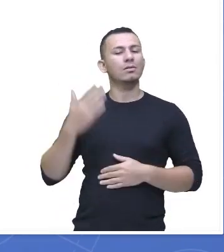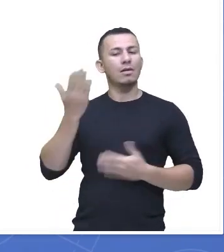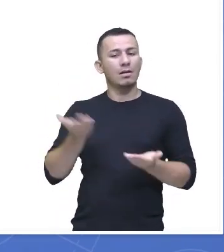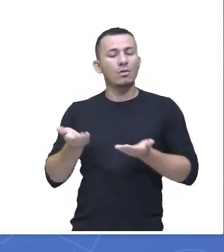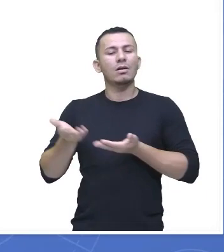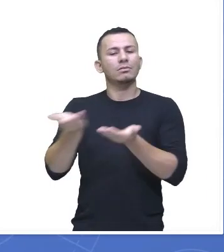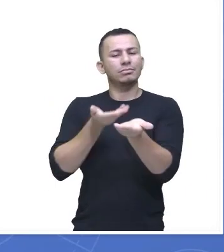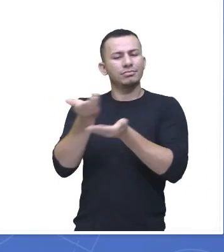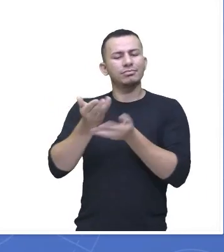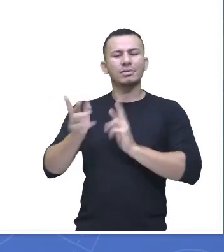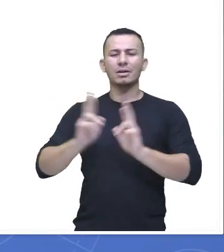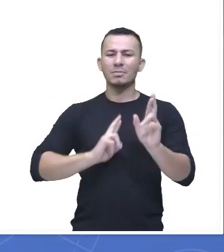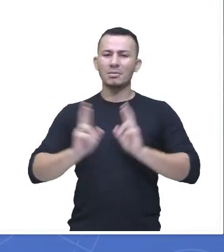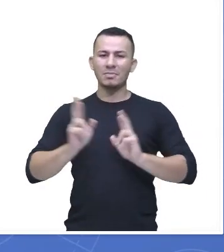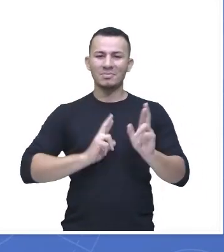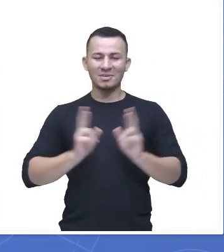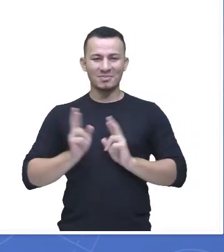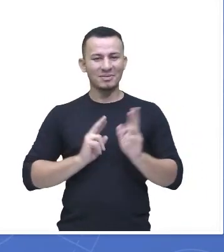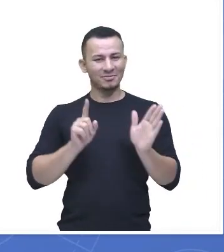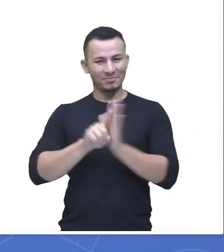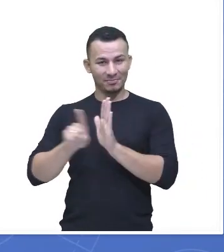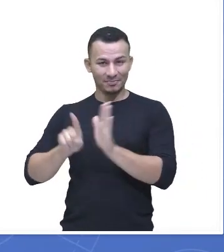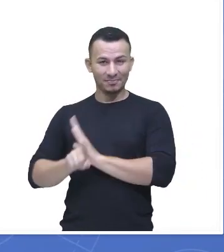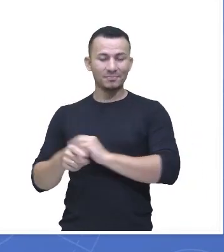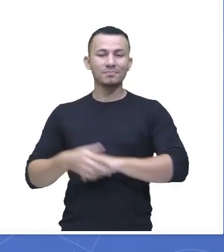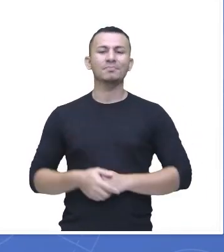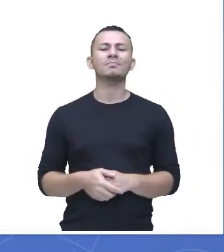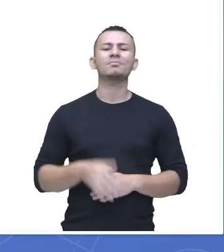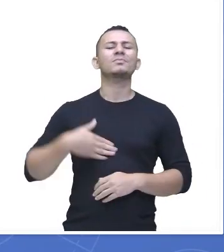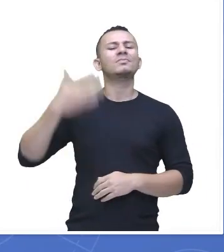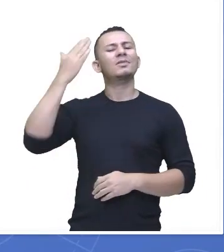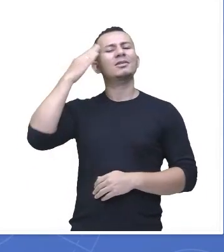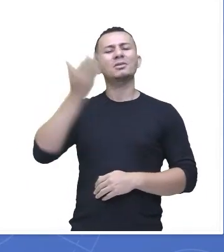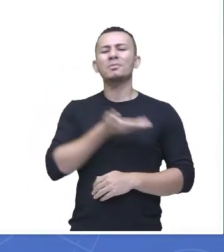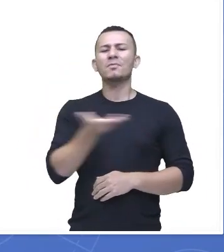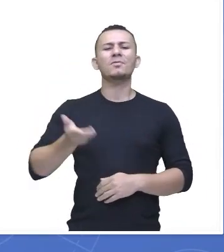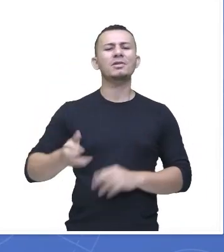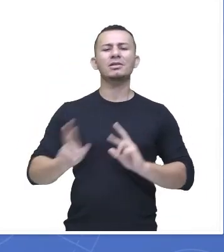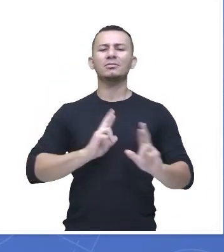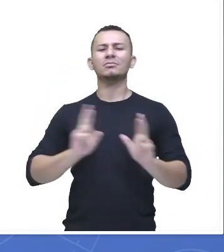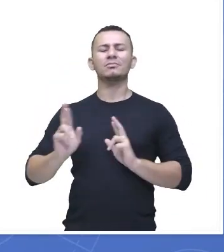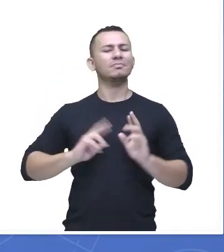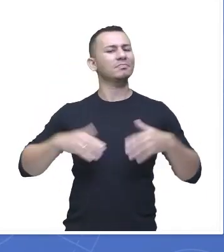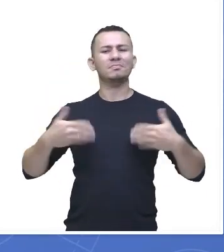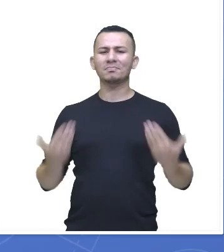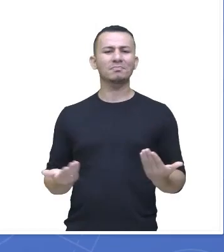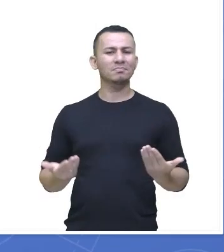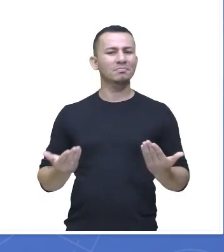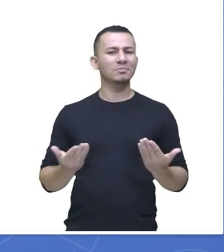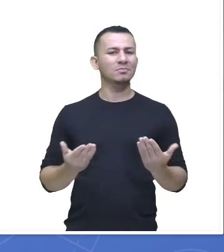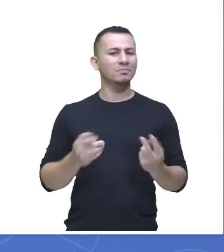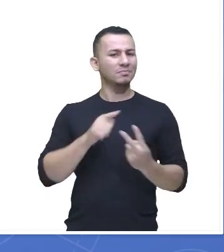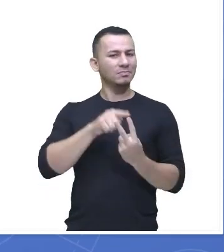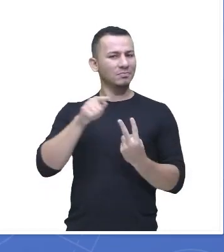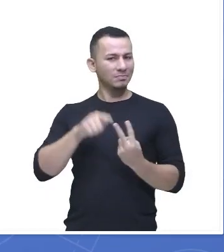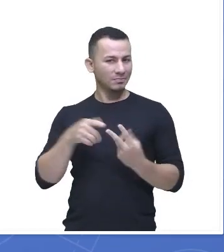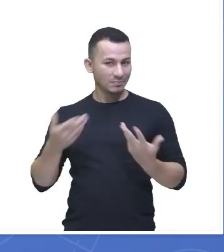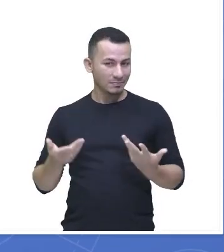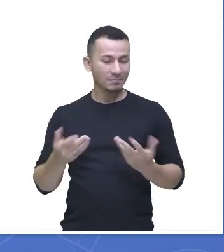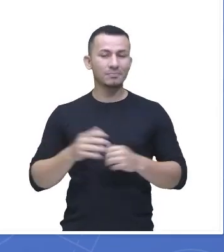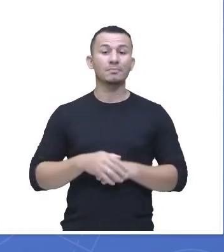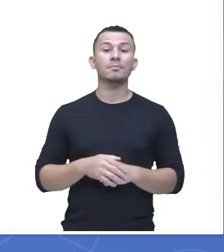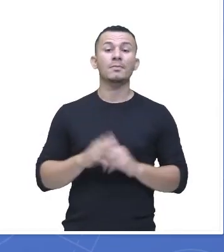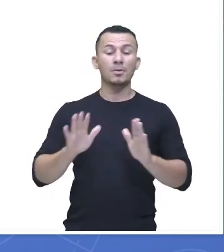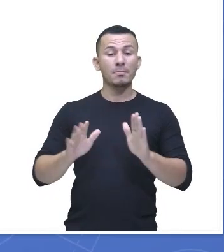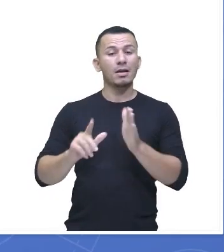responder as nossas questões. E aí, o que vocês me dizem sobre essas questões? Antes, vamos